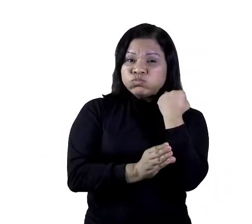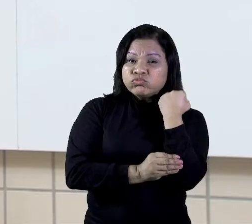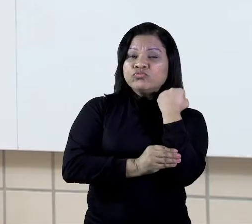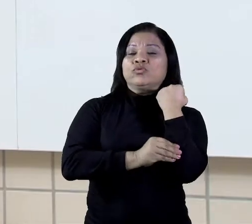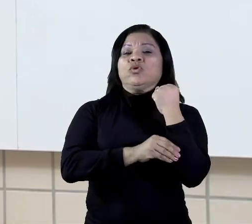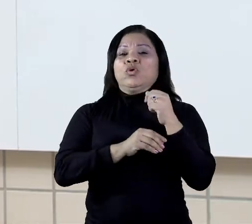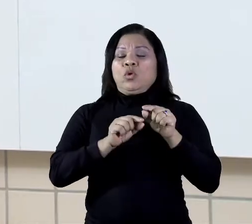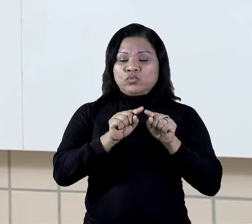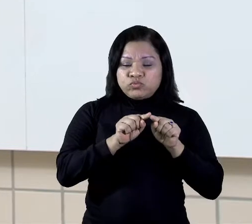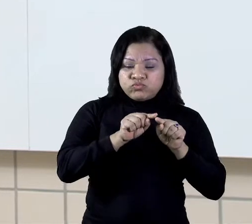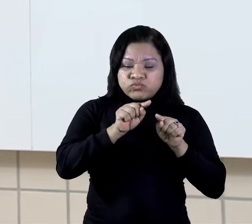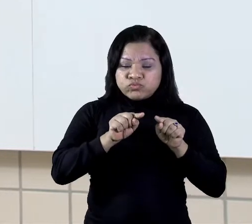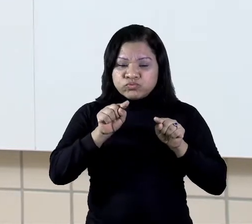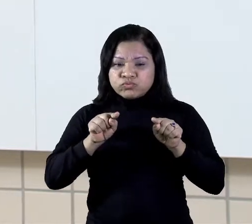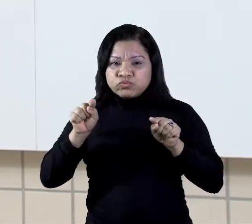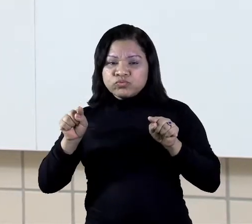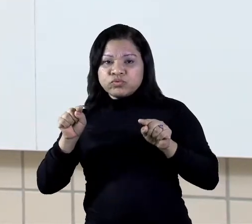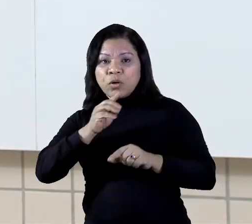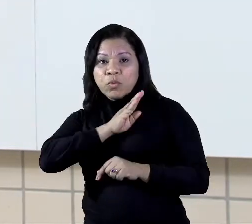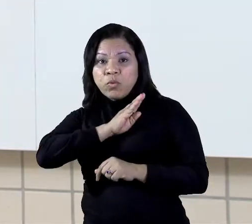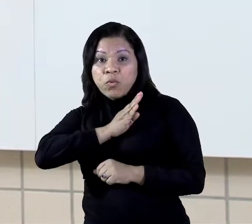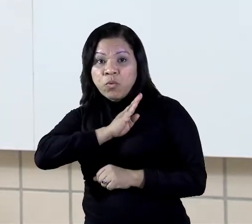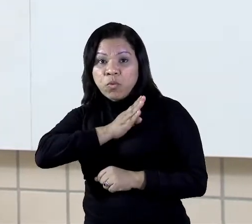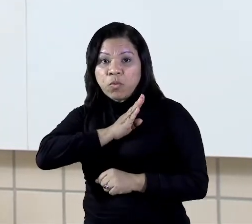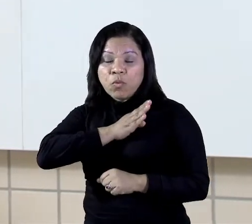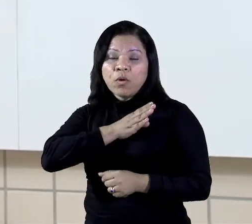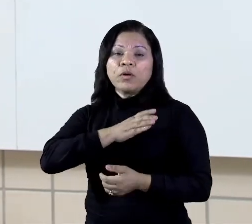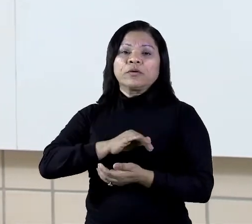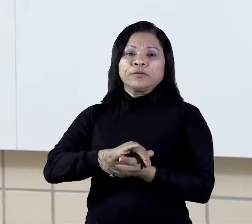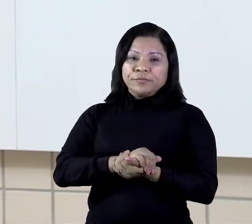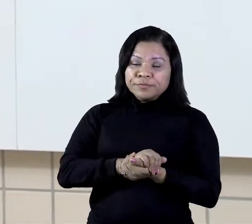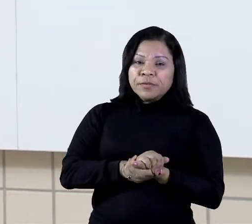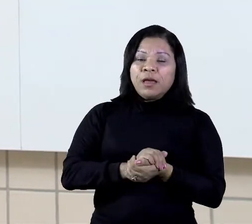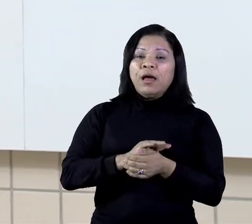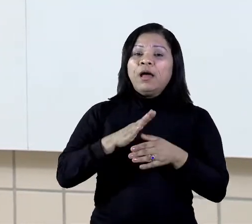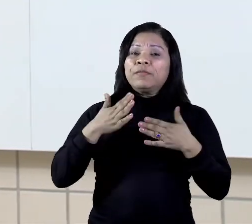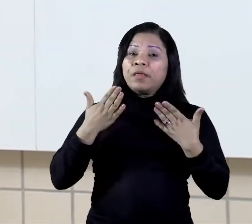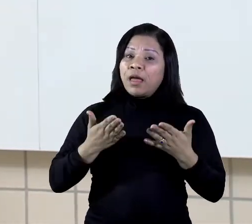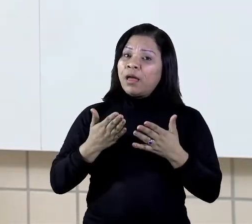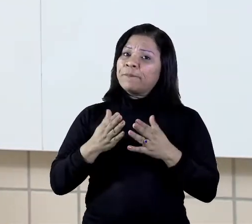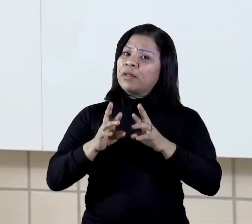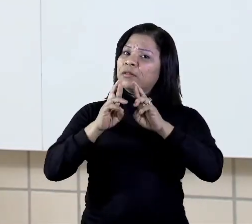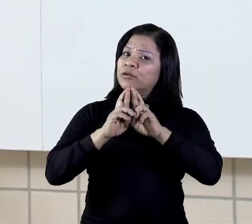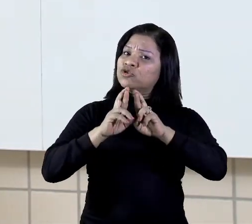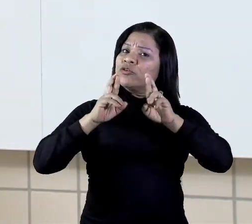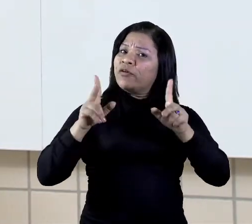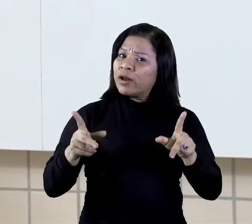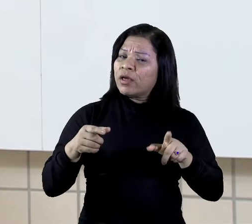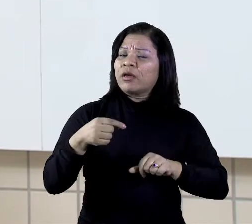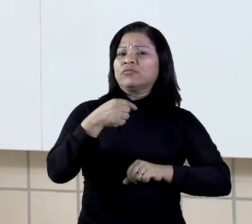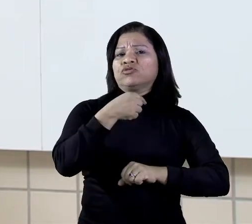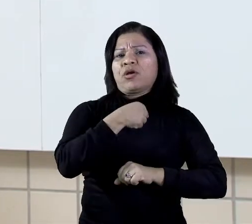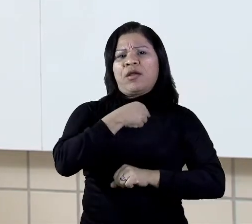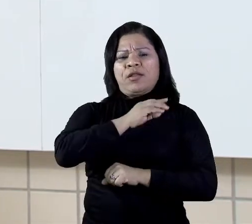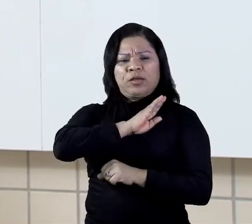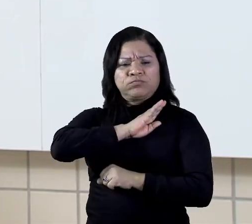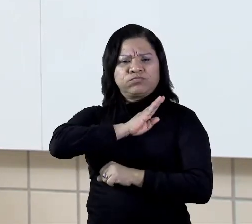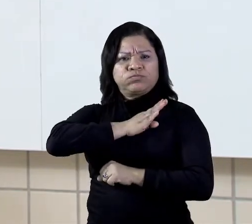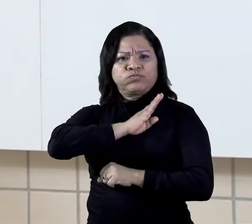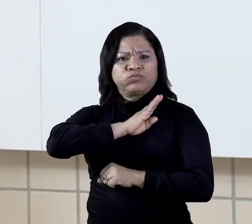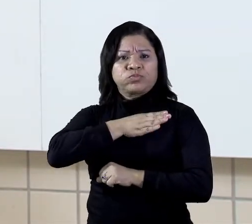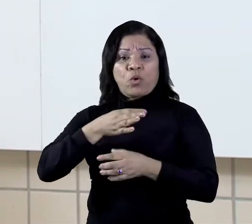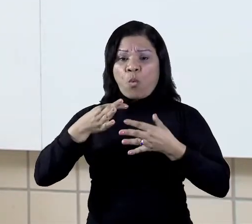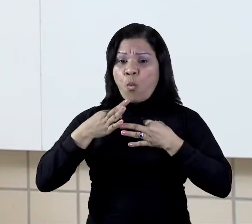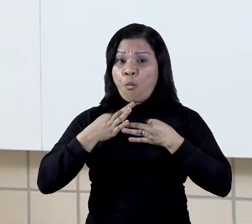esquelético e estriado, ele é cardíaco, mas ele tem uma diferença do esquelético normal. Ele é involuntário à nossa vontade. Nós